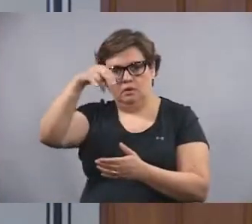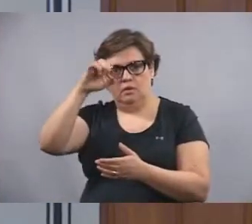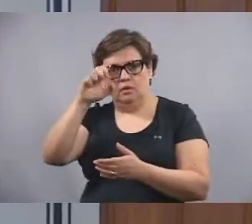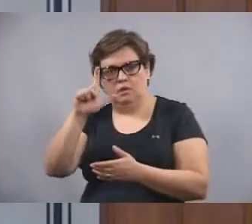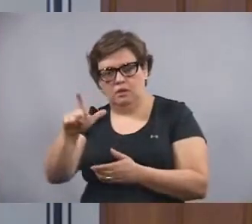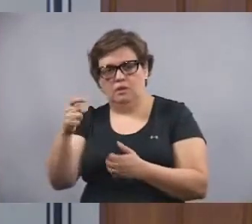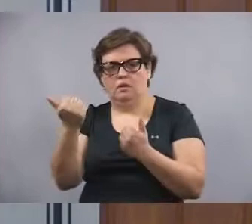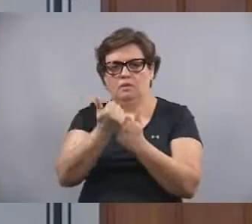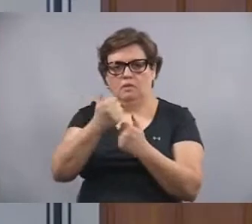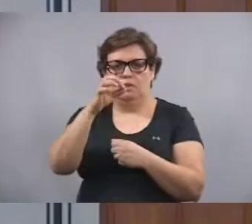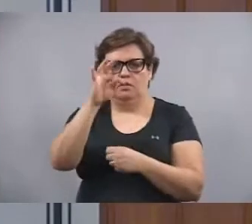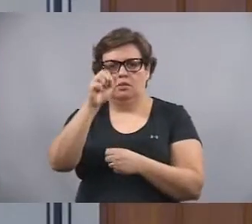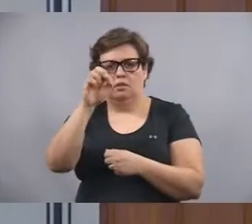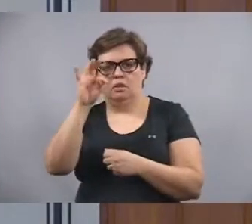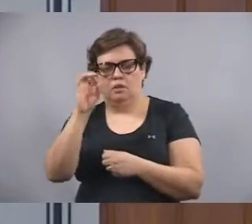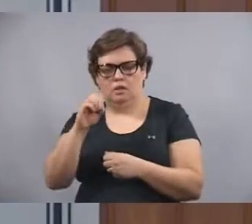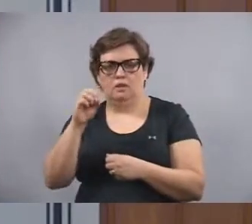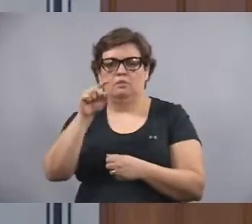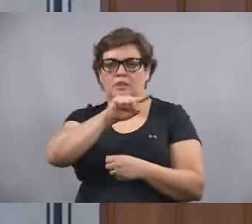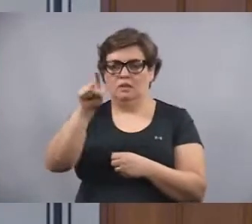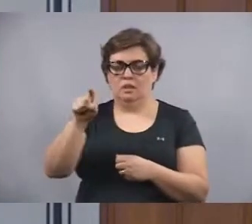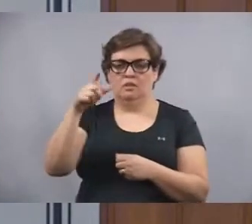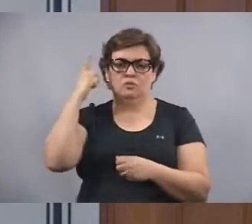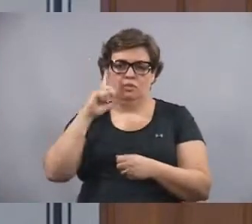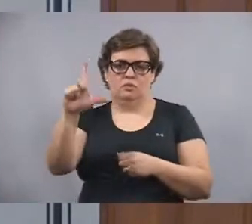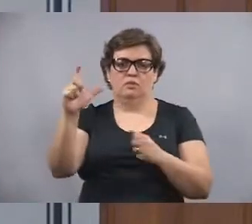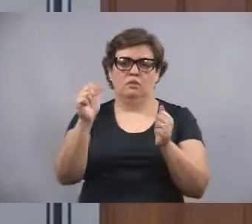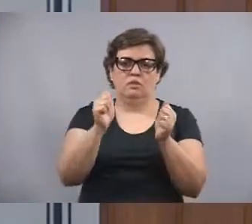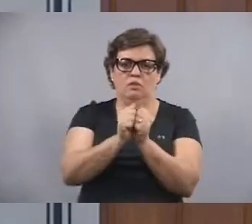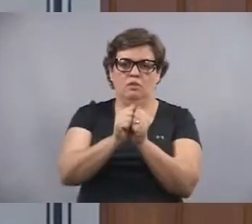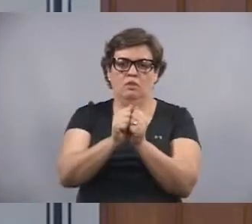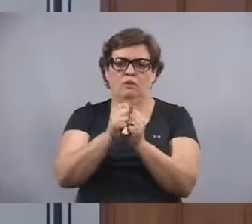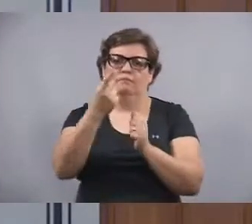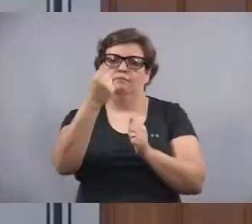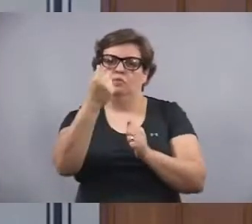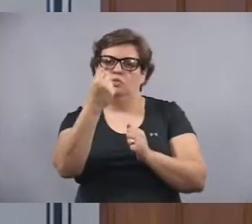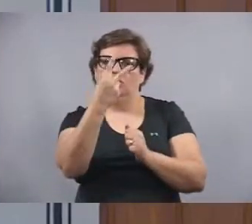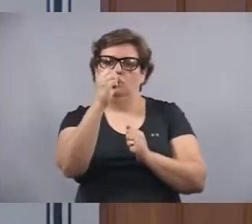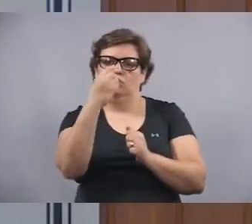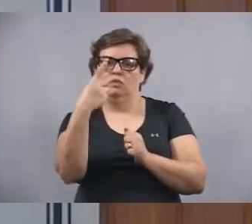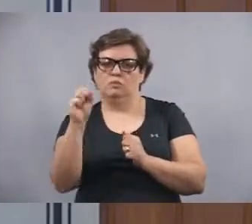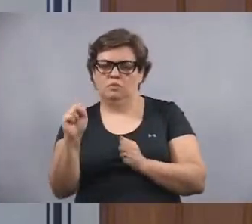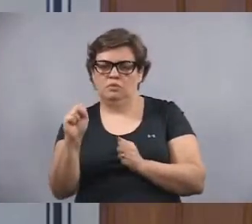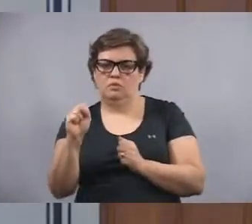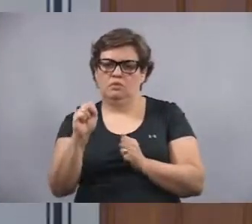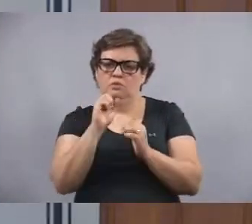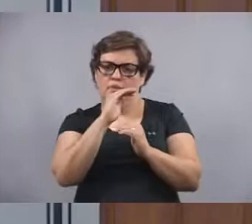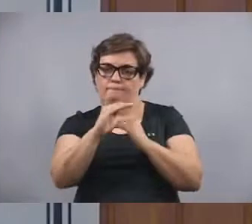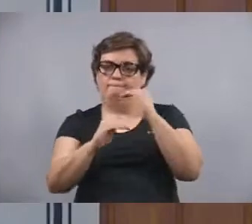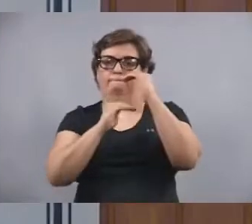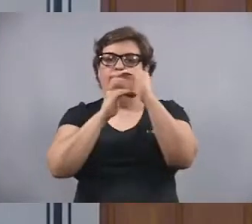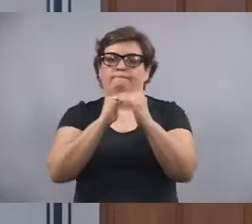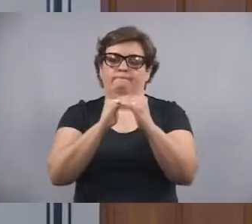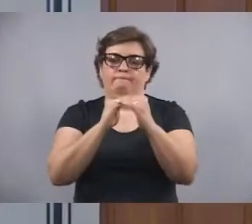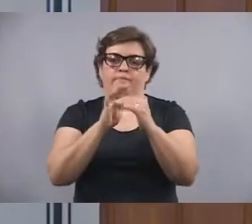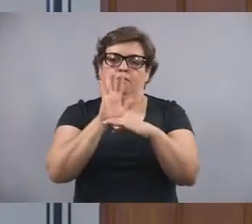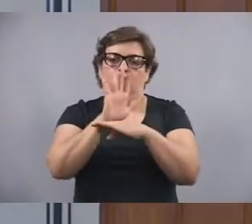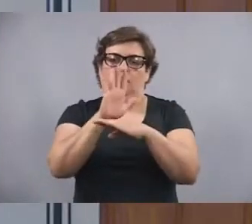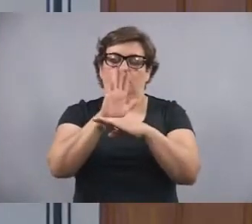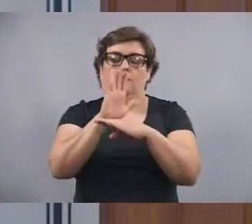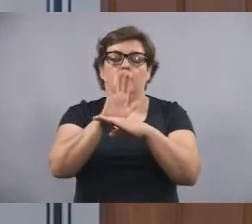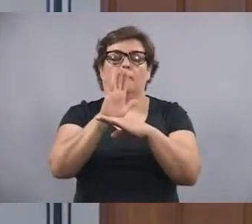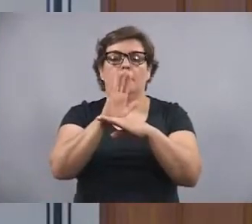vice Tato, que eles consigam, com o orçamento de 2018, recompor,